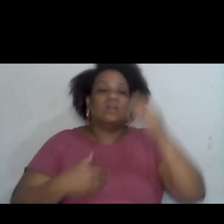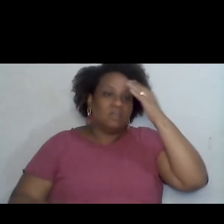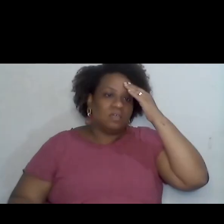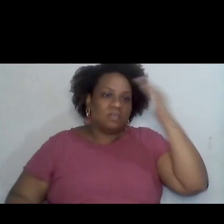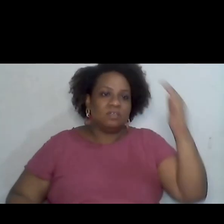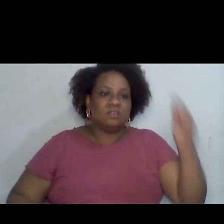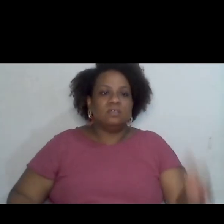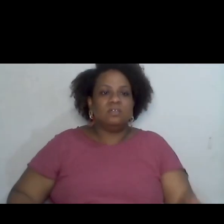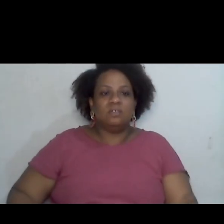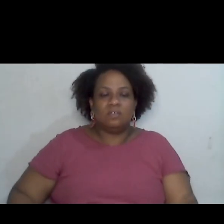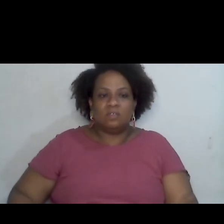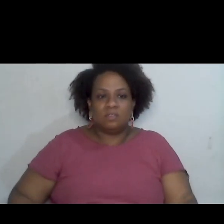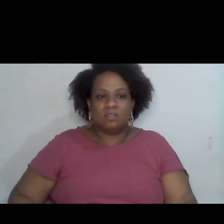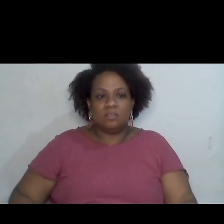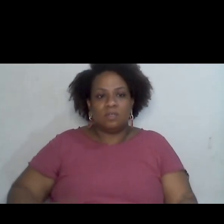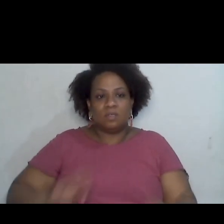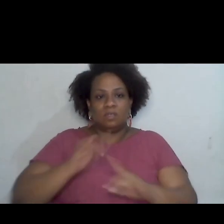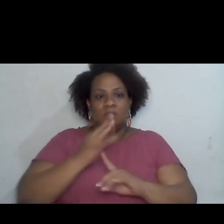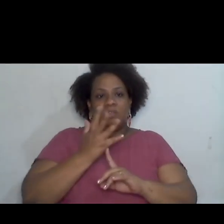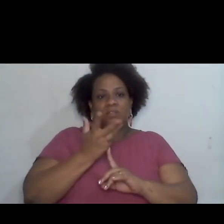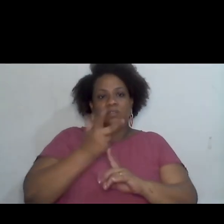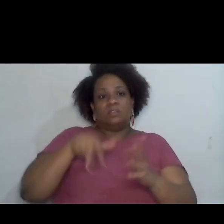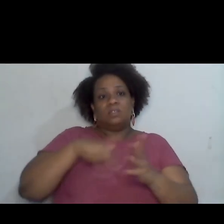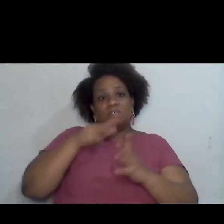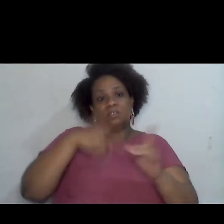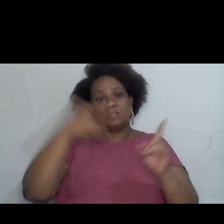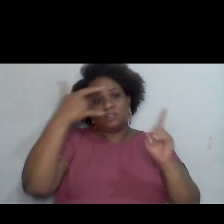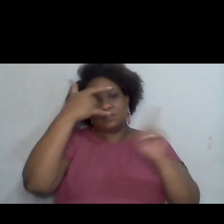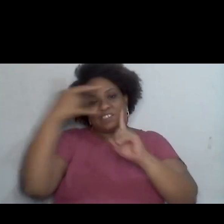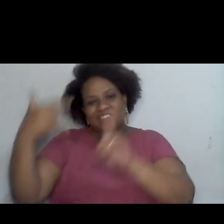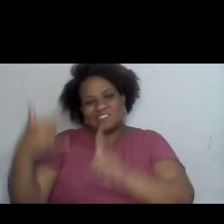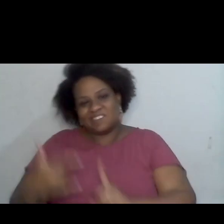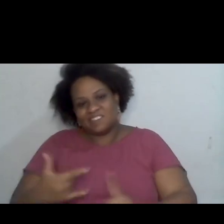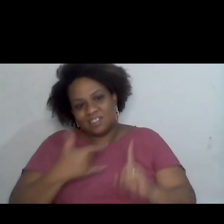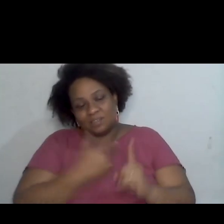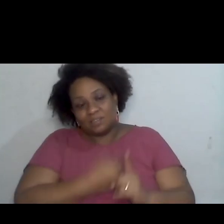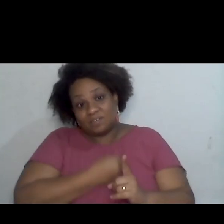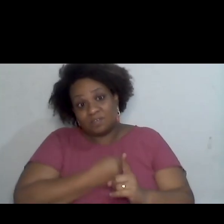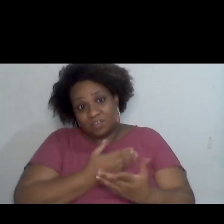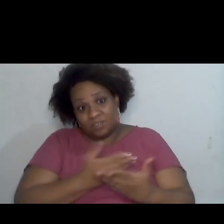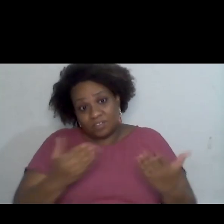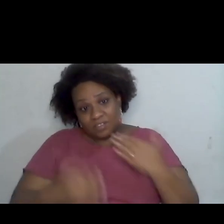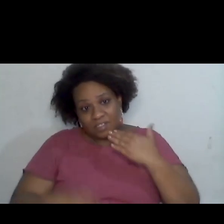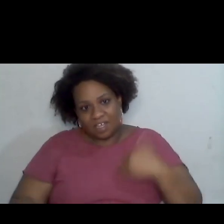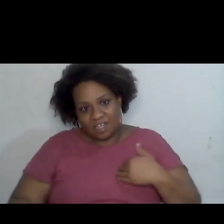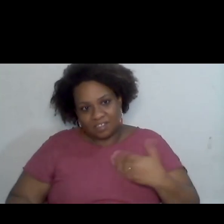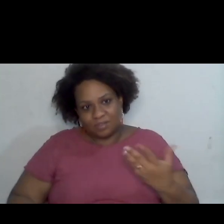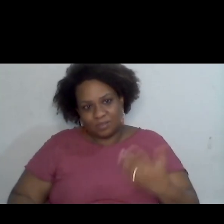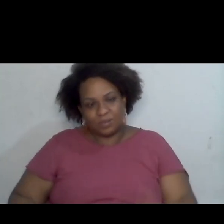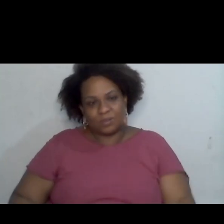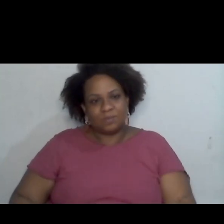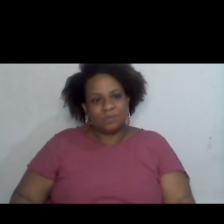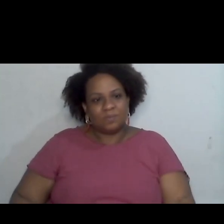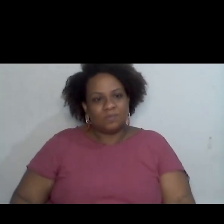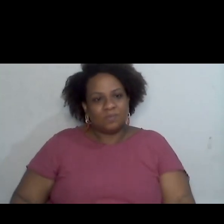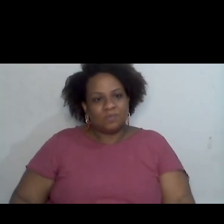de todos vocês, artistas da dança, ao pessoal do Zoom aí que se disponibilizou a estar conosco nesta tarde. Quero também fazer um